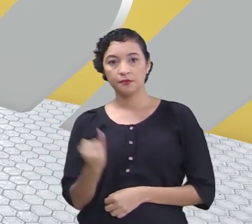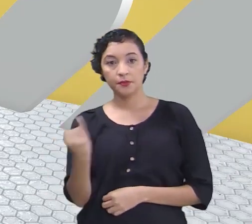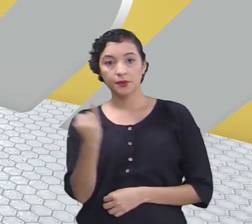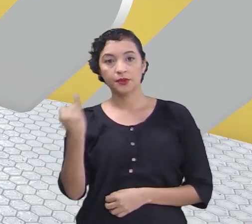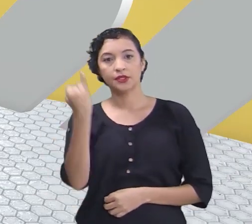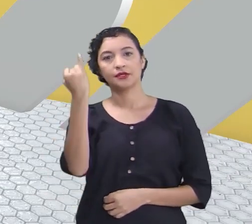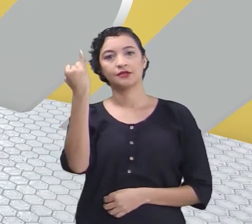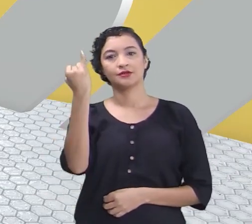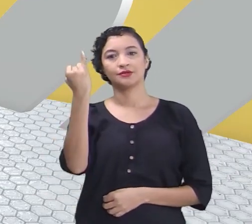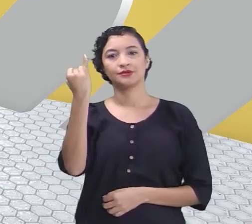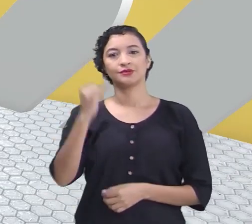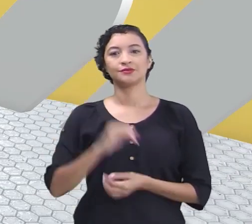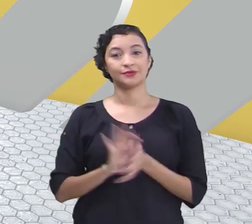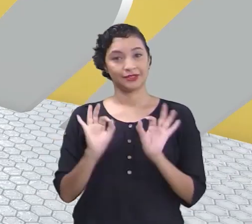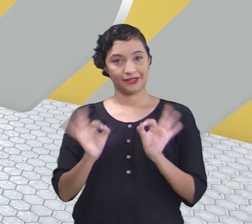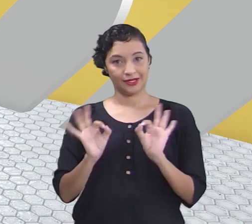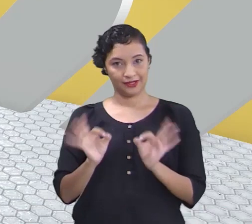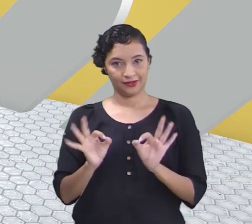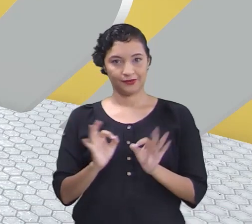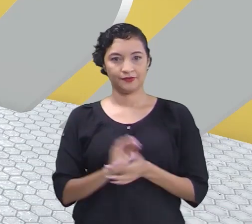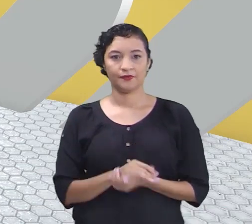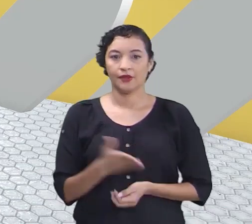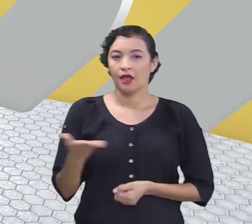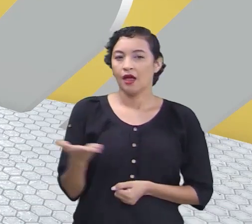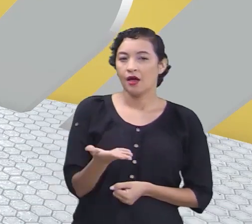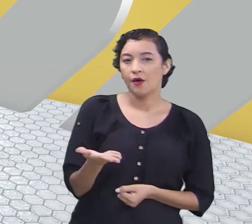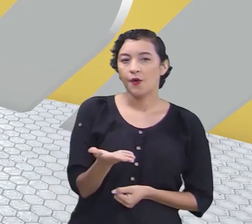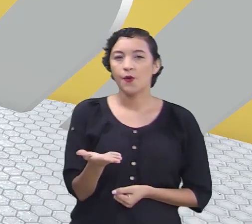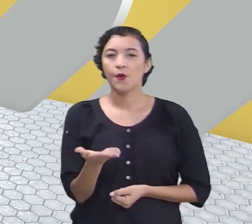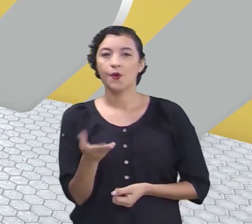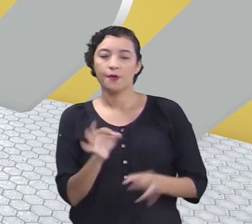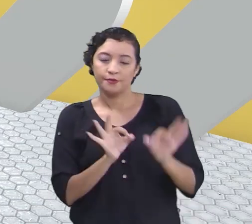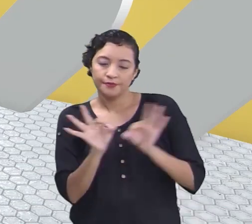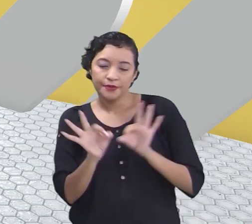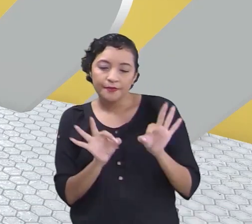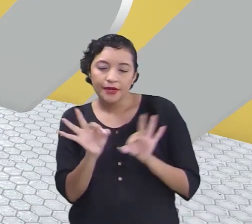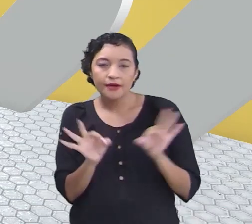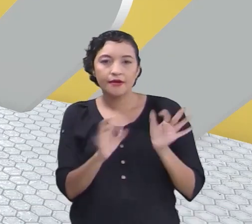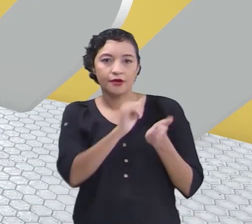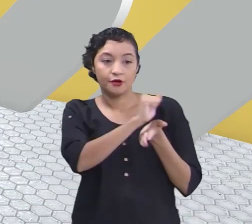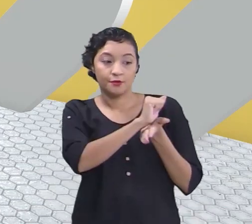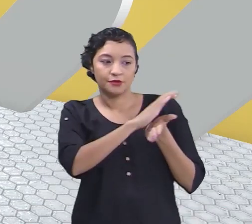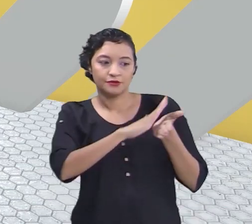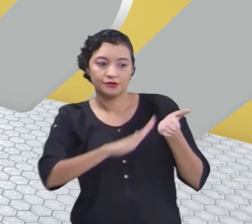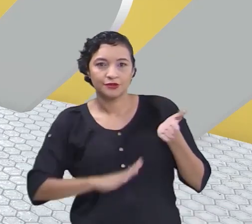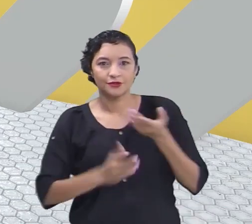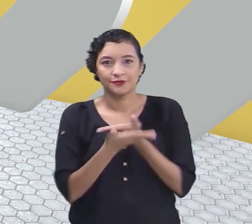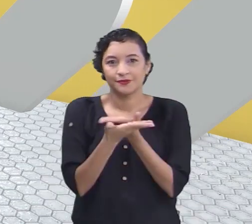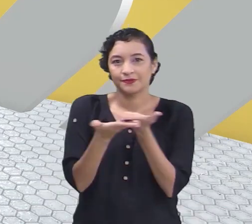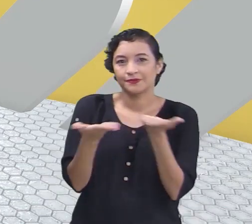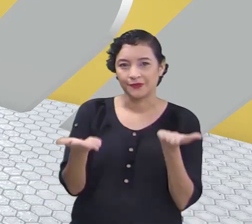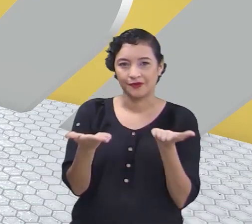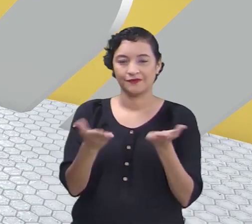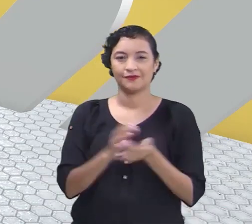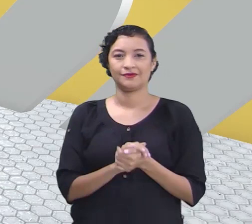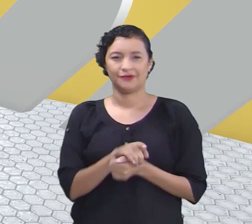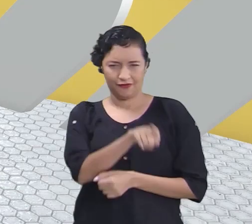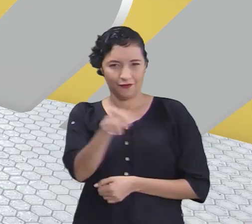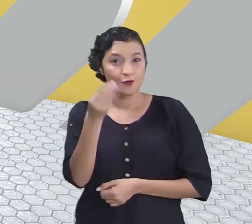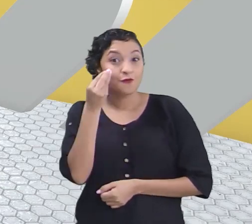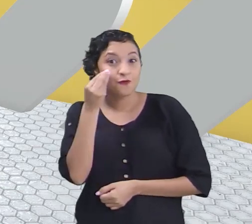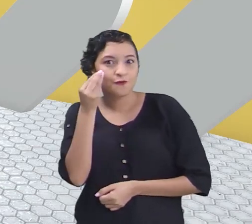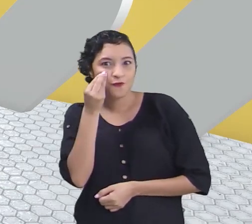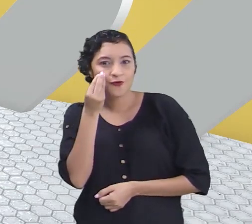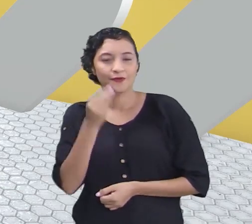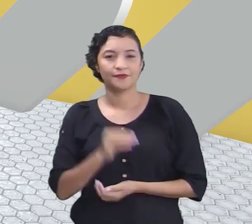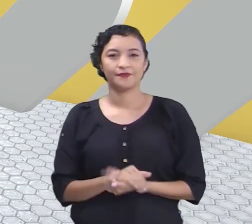saber disso, certo? Agora eu preparei uma coisa especial para vocês. Vocês estão prontos para ver o que é?